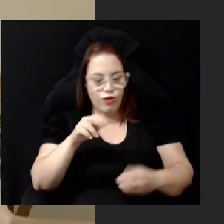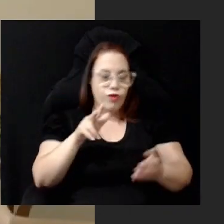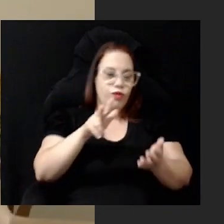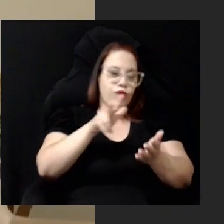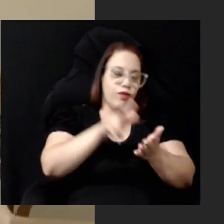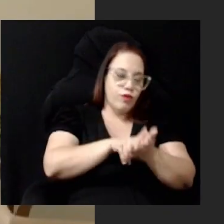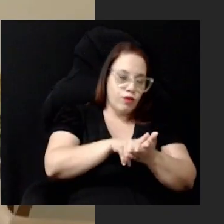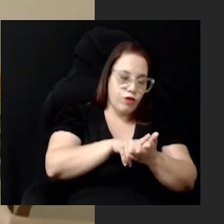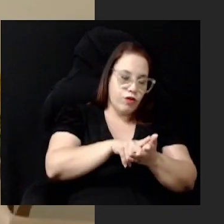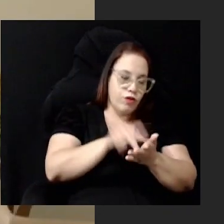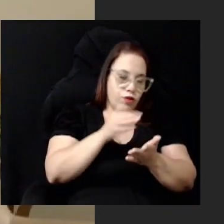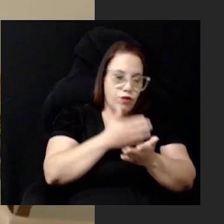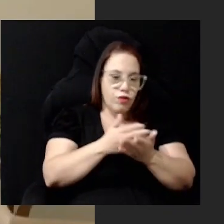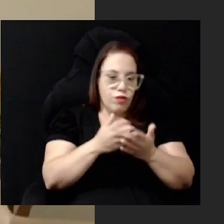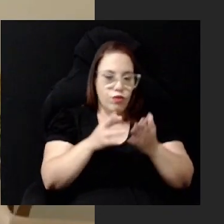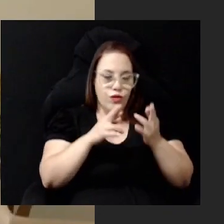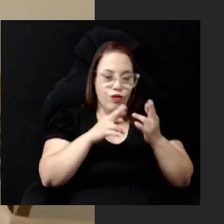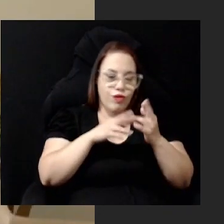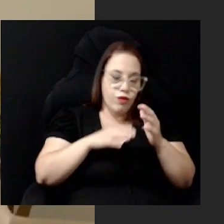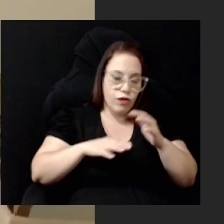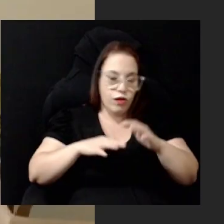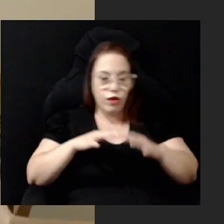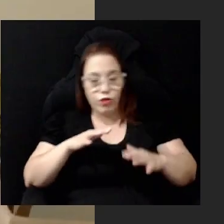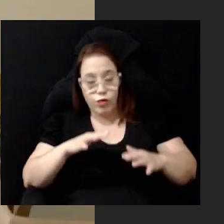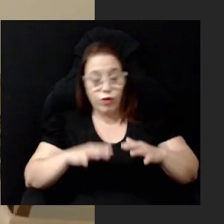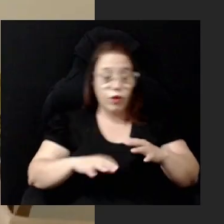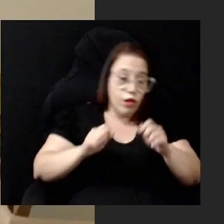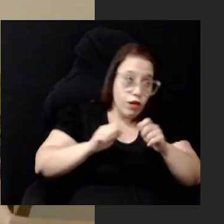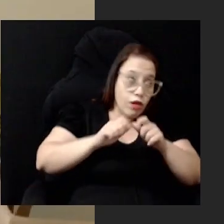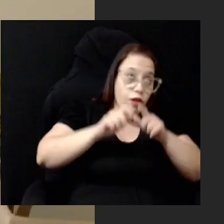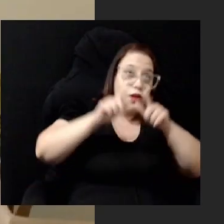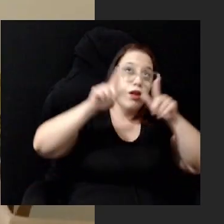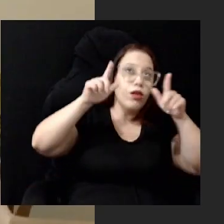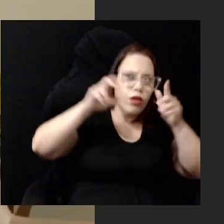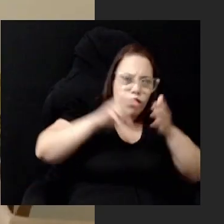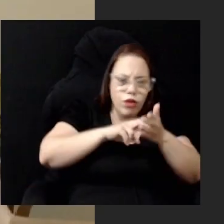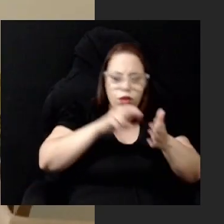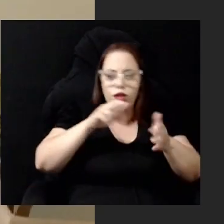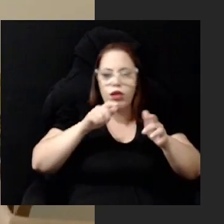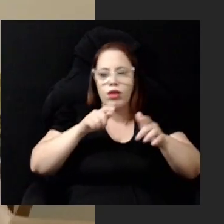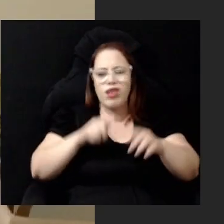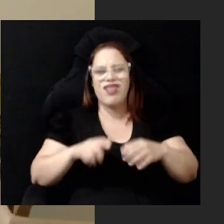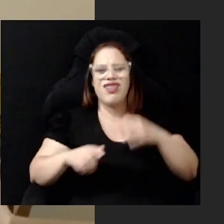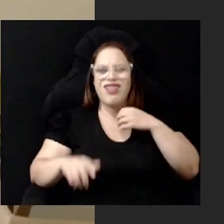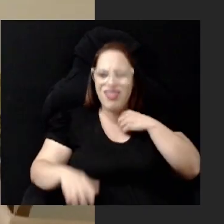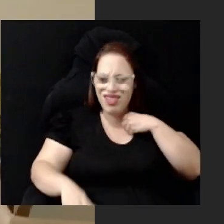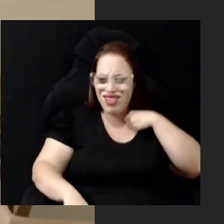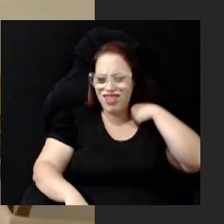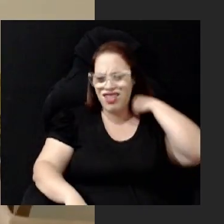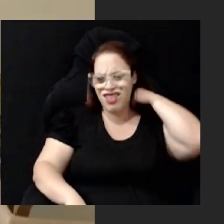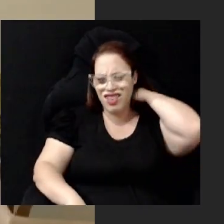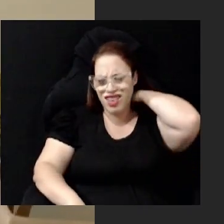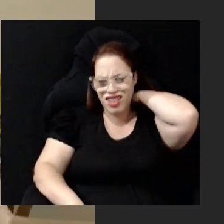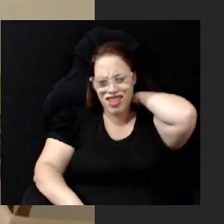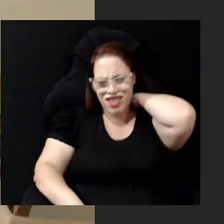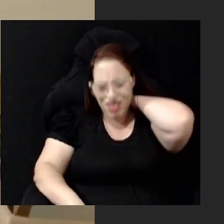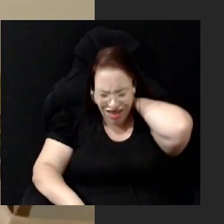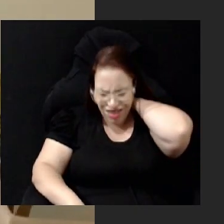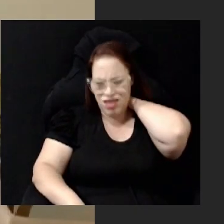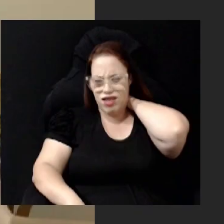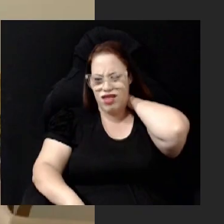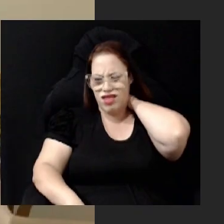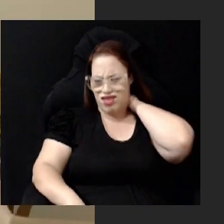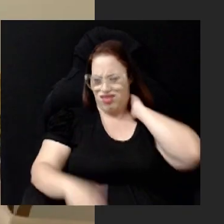em repouso ou quando você vai começar o movimento. Então, é aquela pessoa que acorda de manhã travada, que a hora que ela